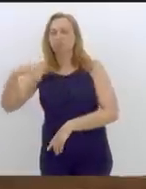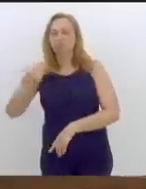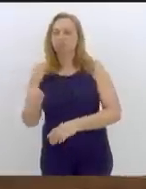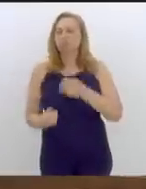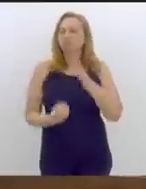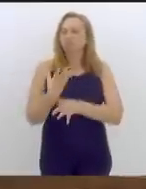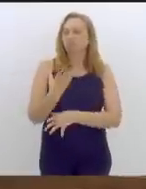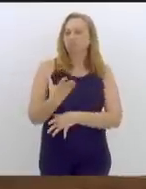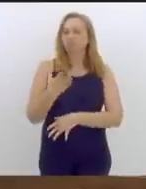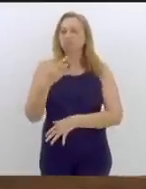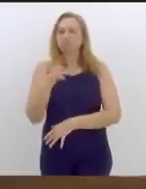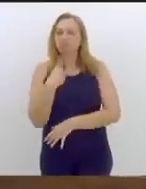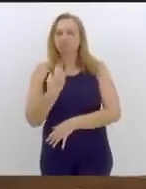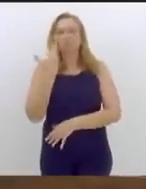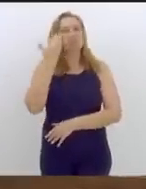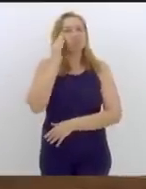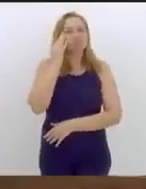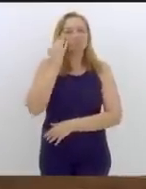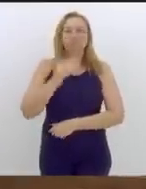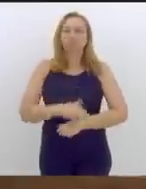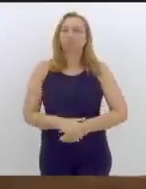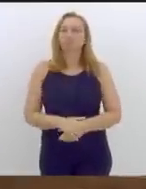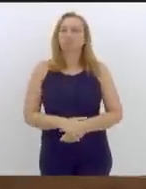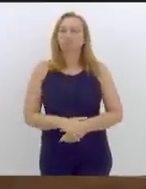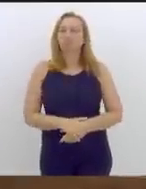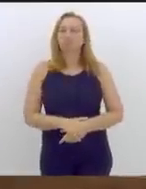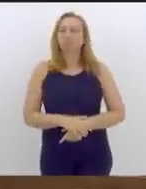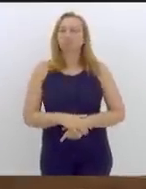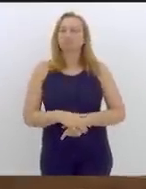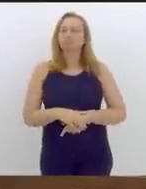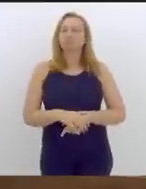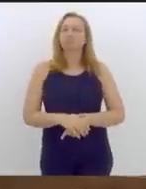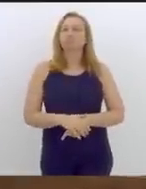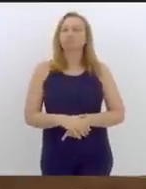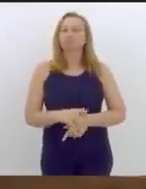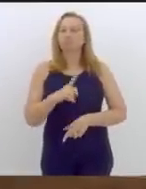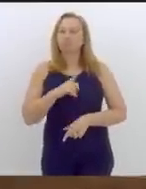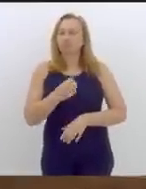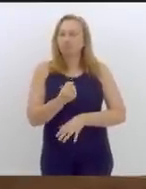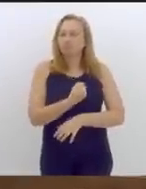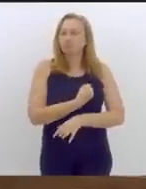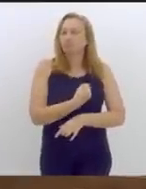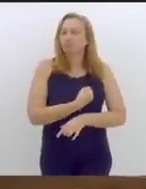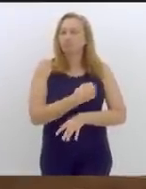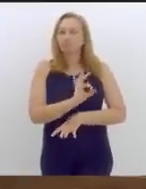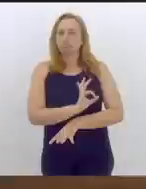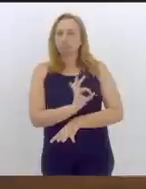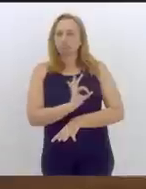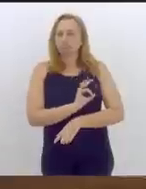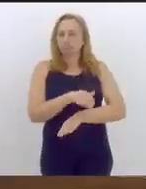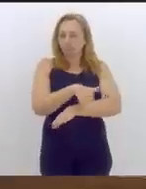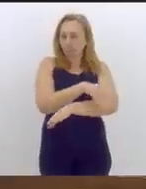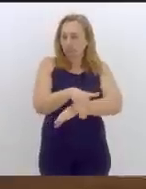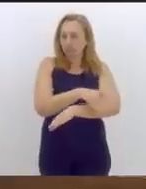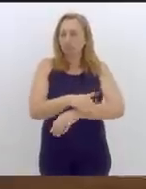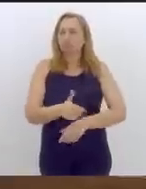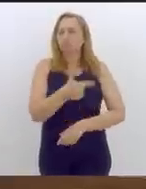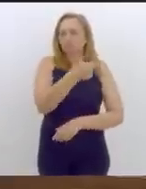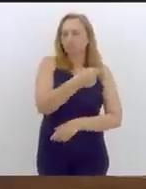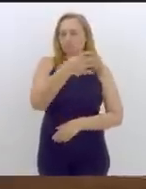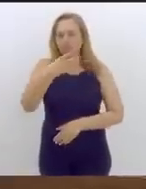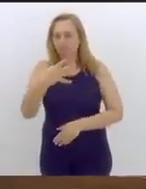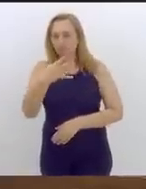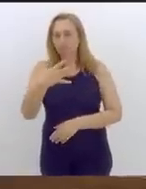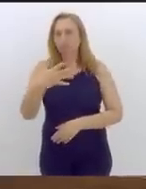para termos o maior efetivo policial nas ruas 24 por 48